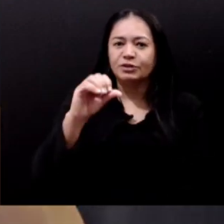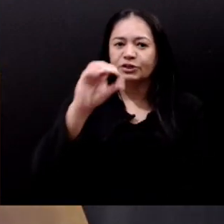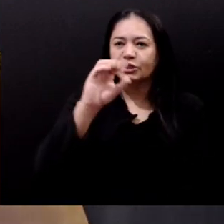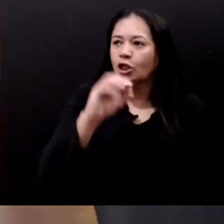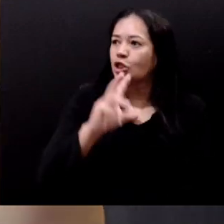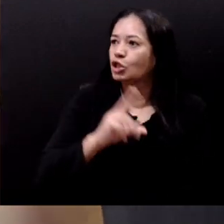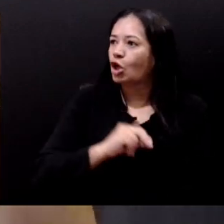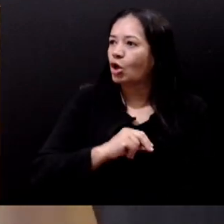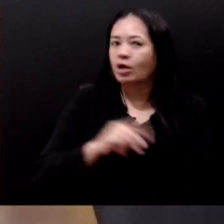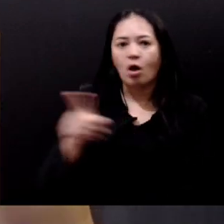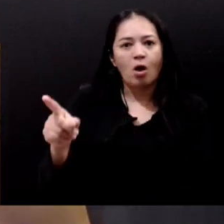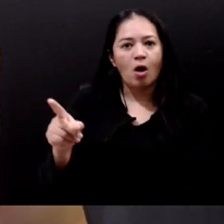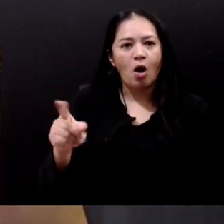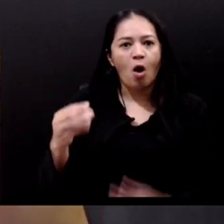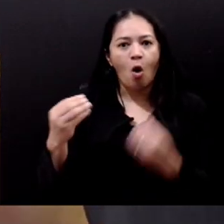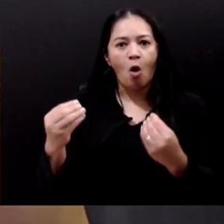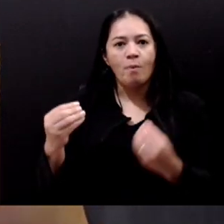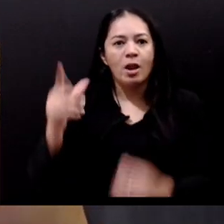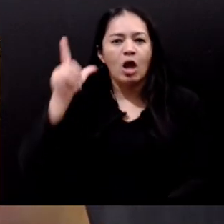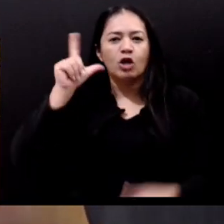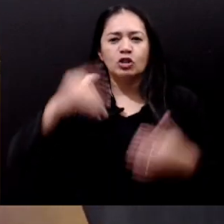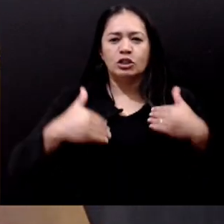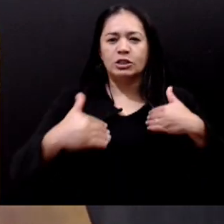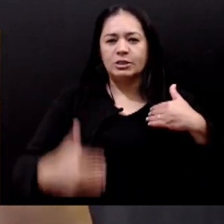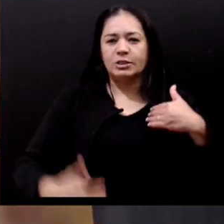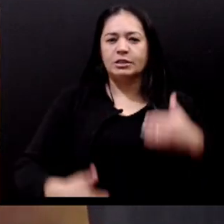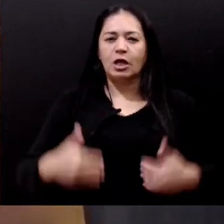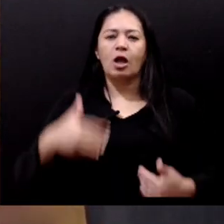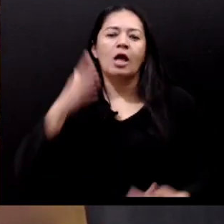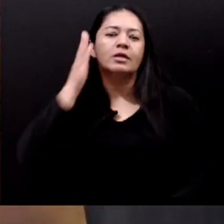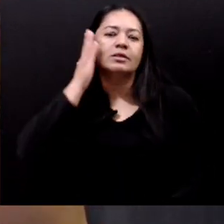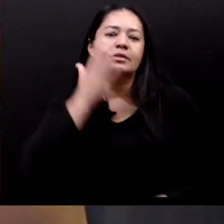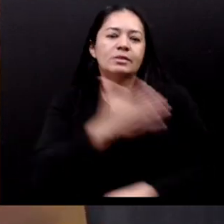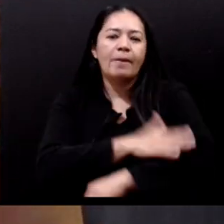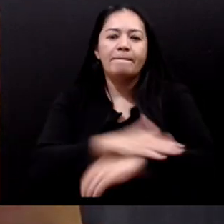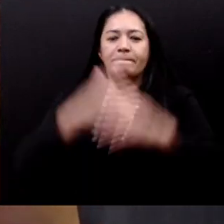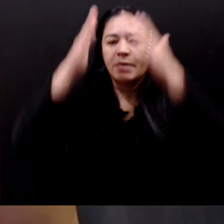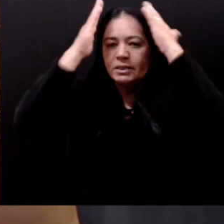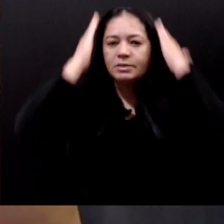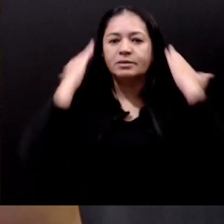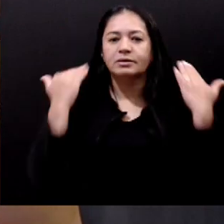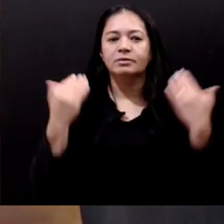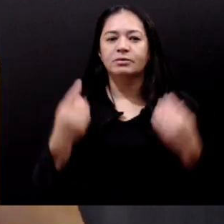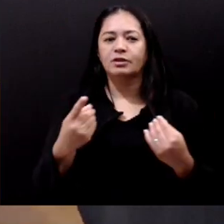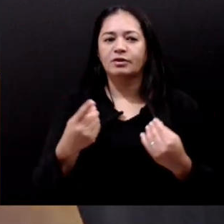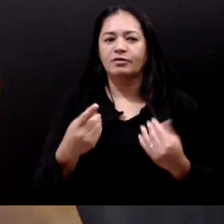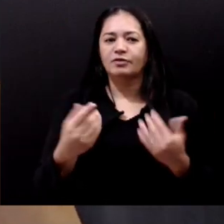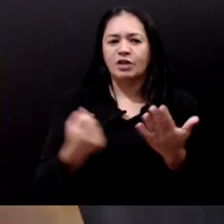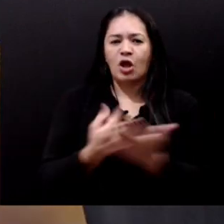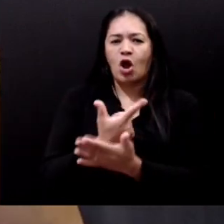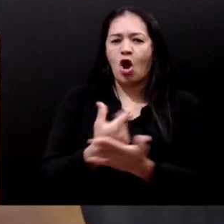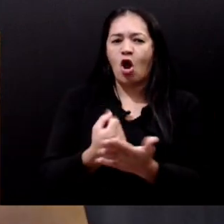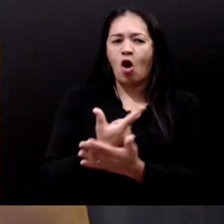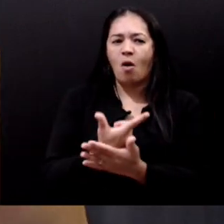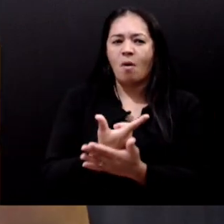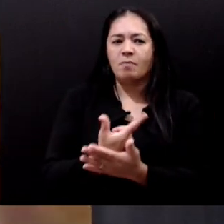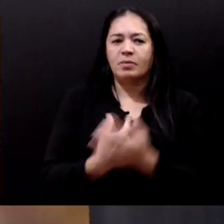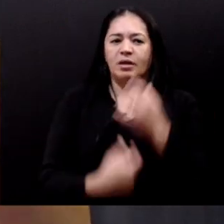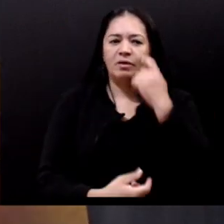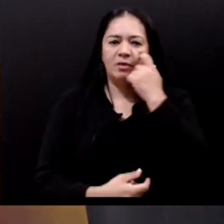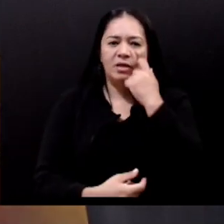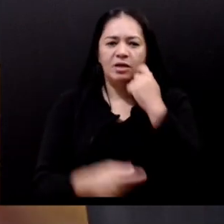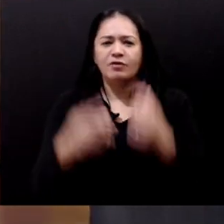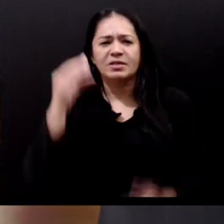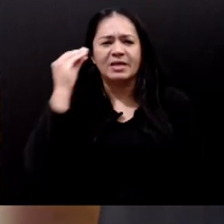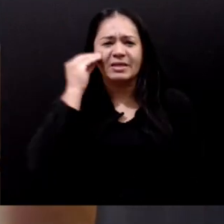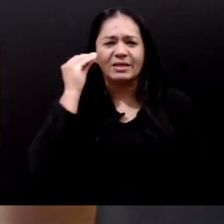como ela consegue esse corpo, essa pele, esse cabelo". E aí você comprava a revistinha com a dieta, e você tentava seguir 2, 3 dias, aí